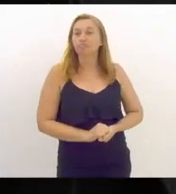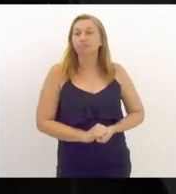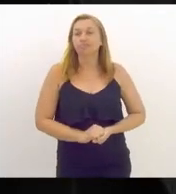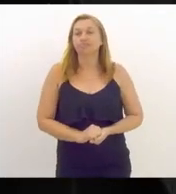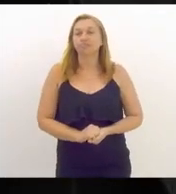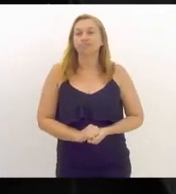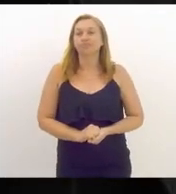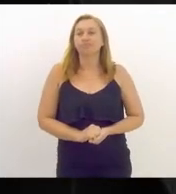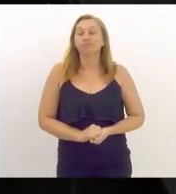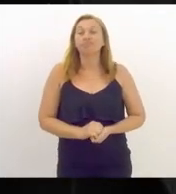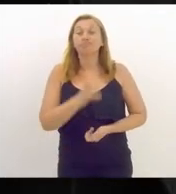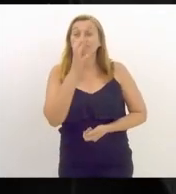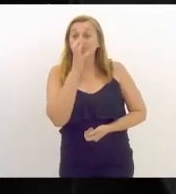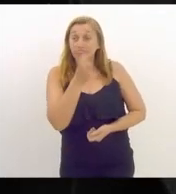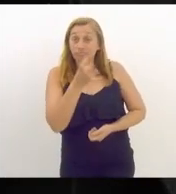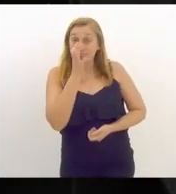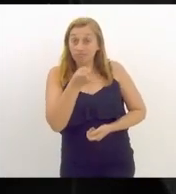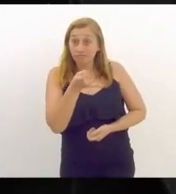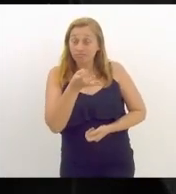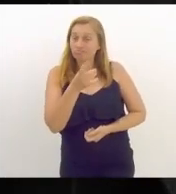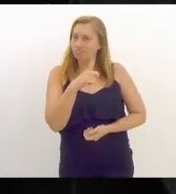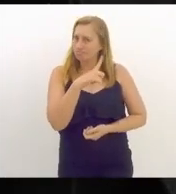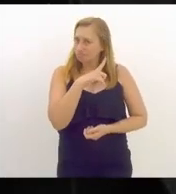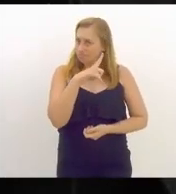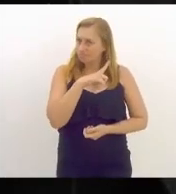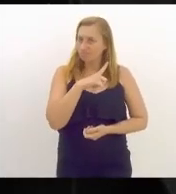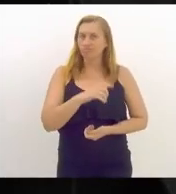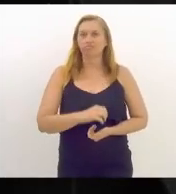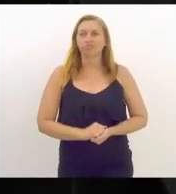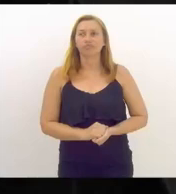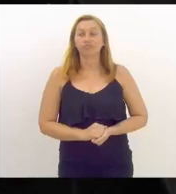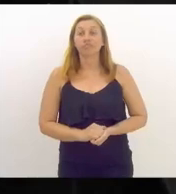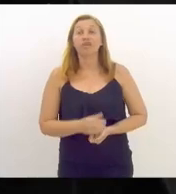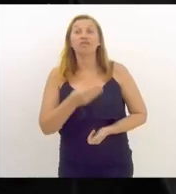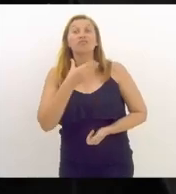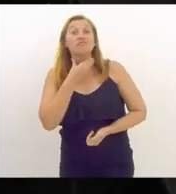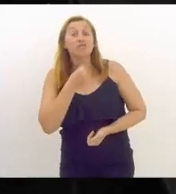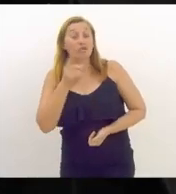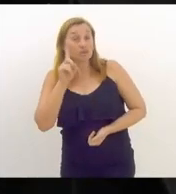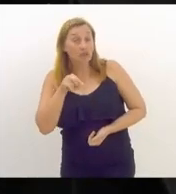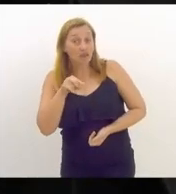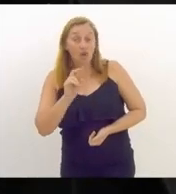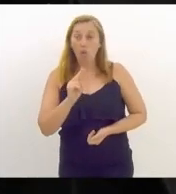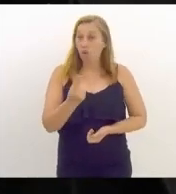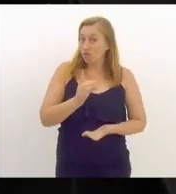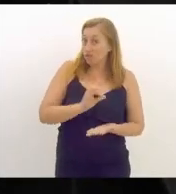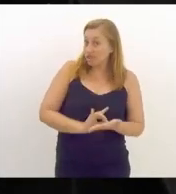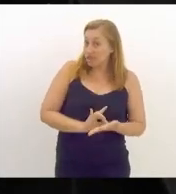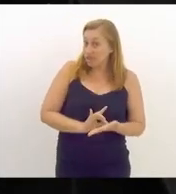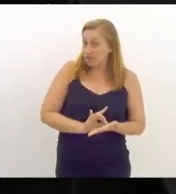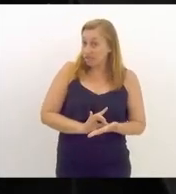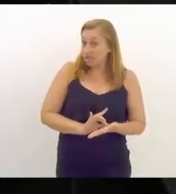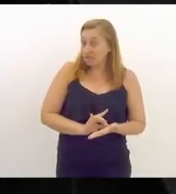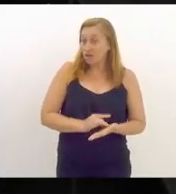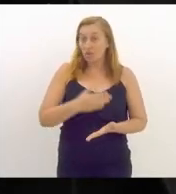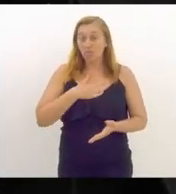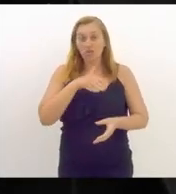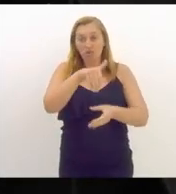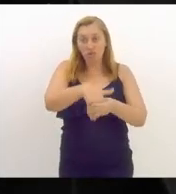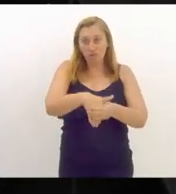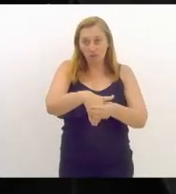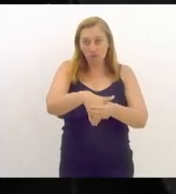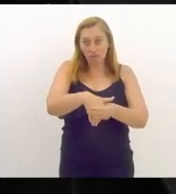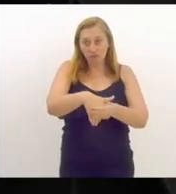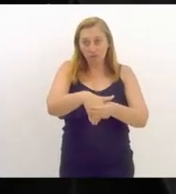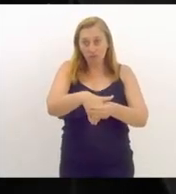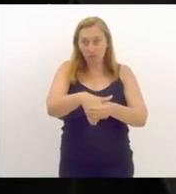se essas acusações que existem elas são falsas ou verdadeiras o meu voto fica em